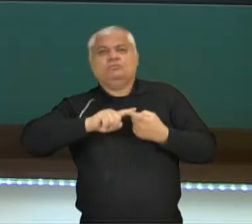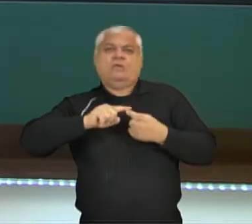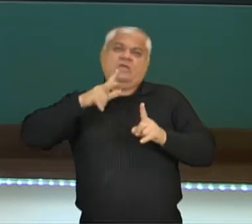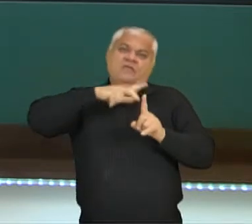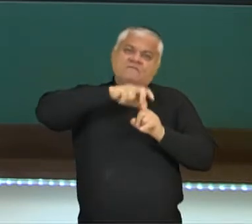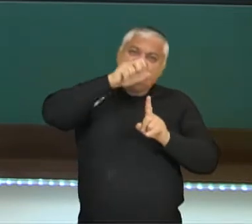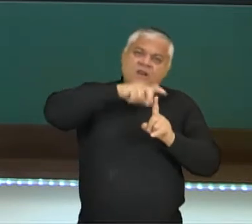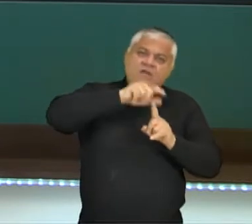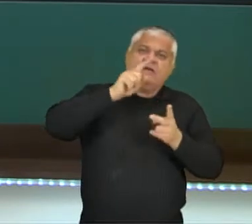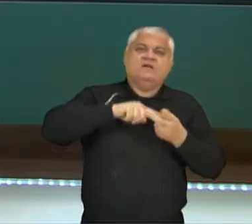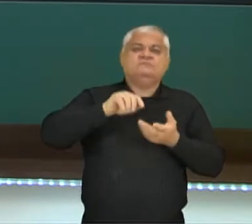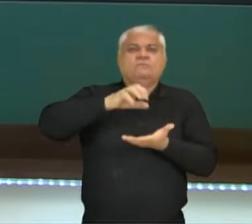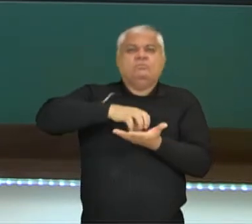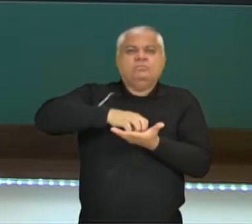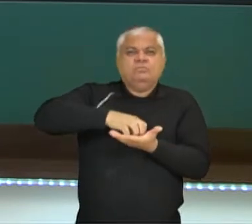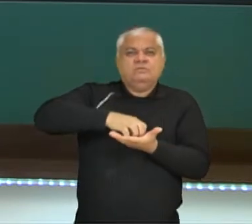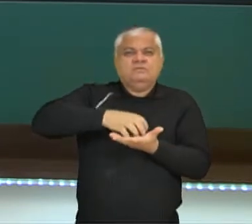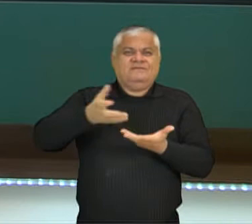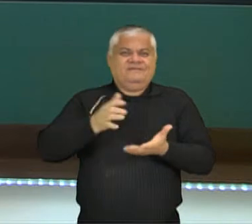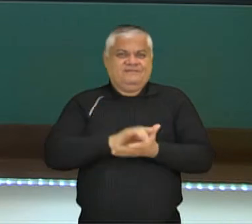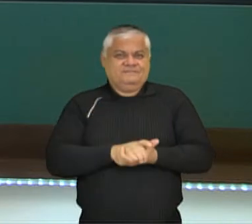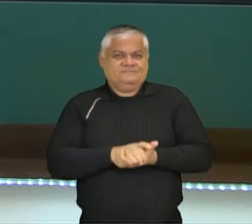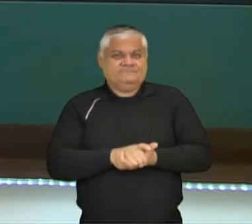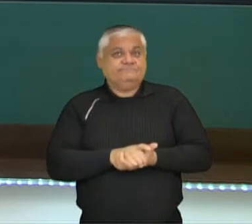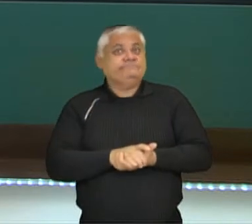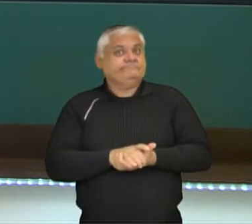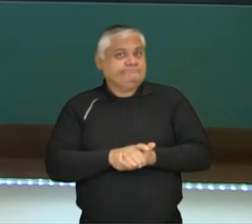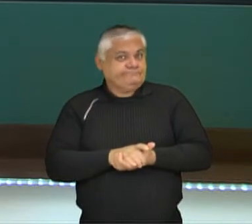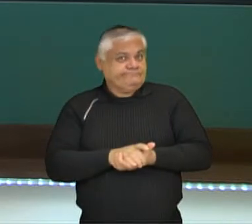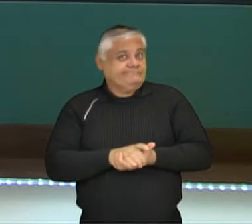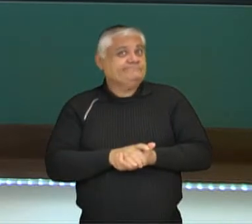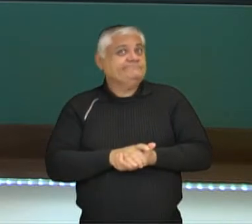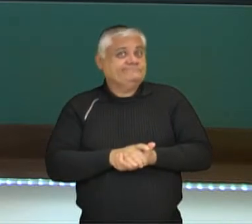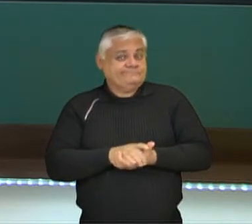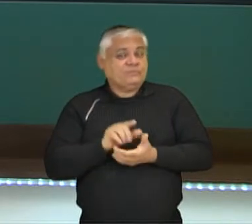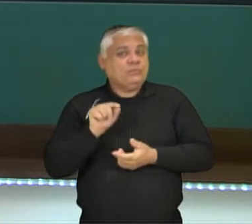eu como pudim. Pois é, ó.